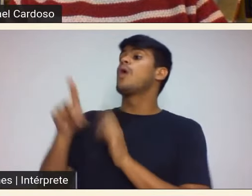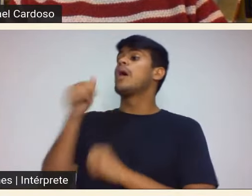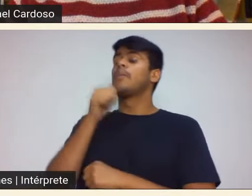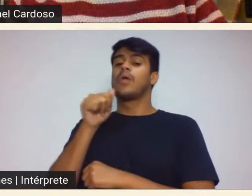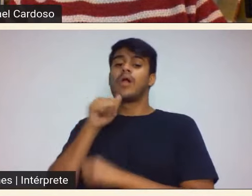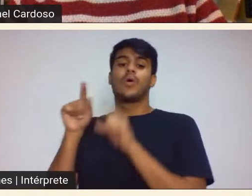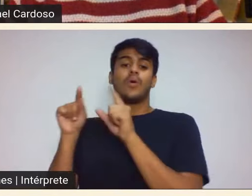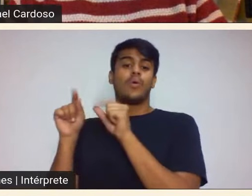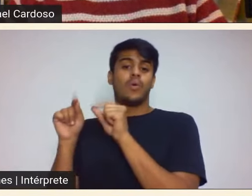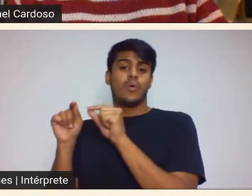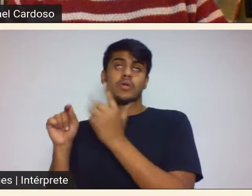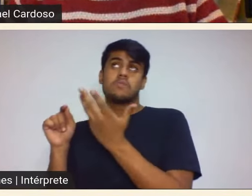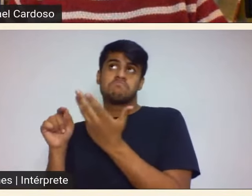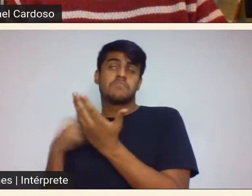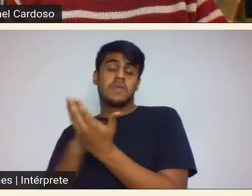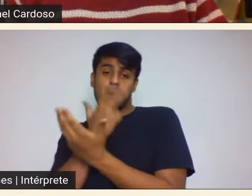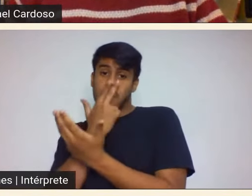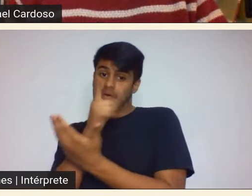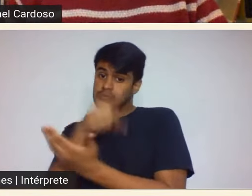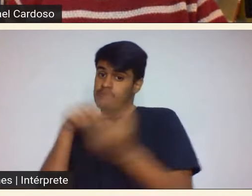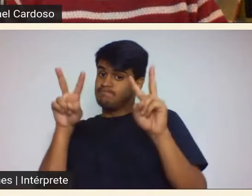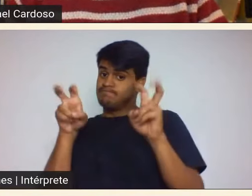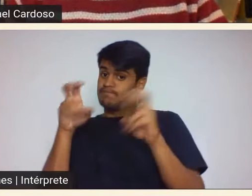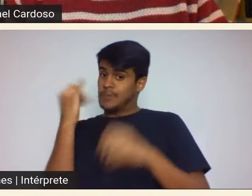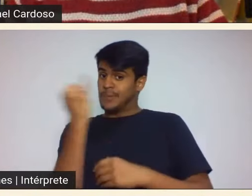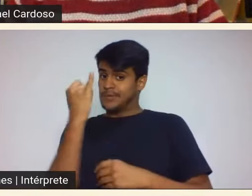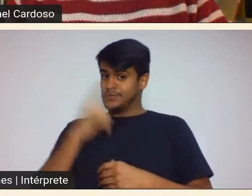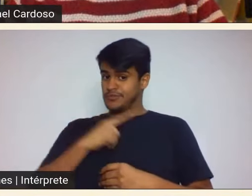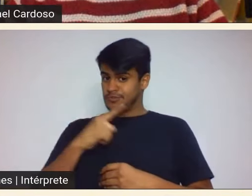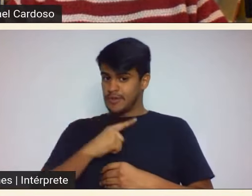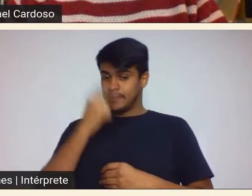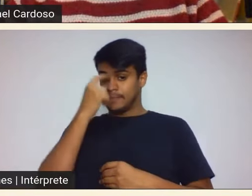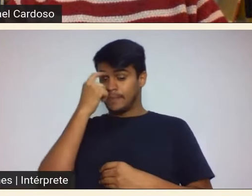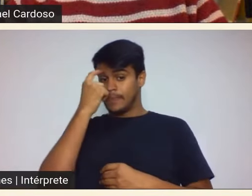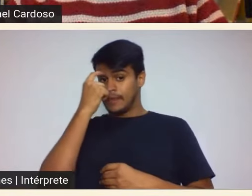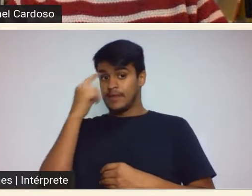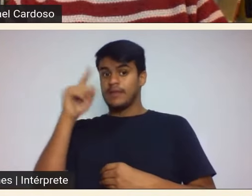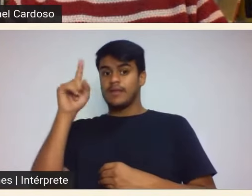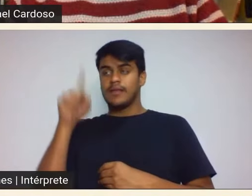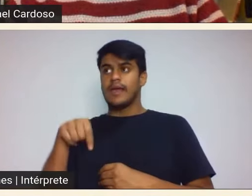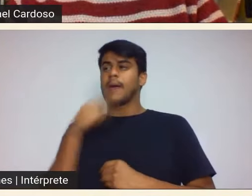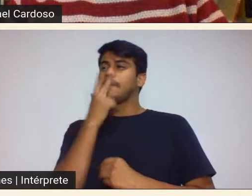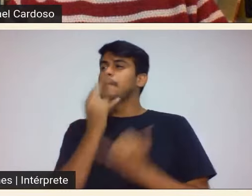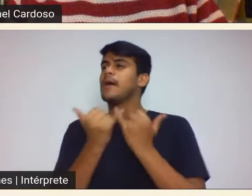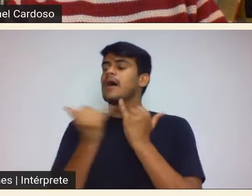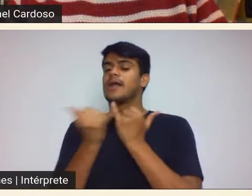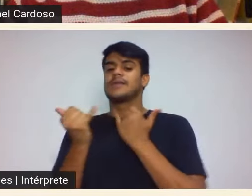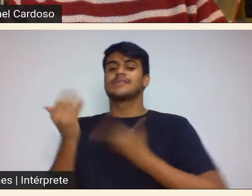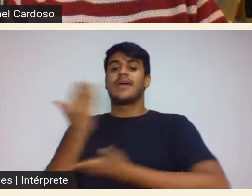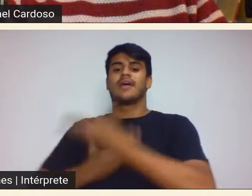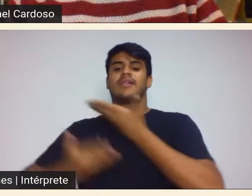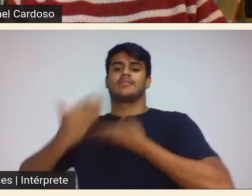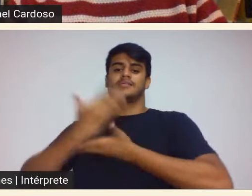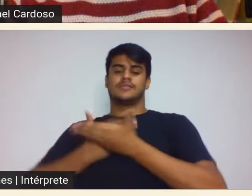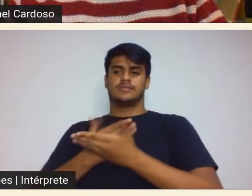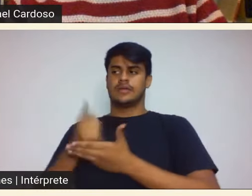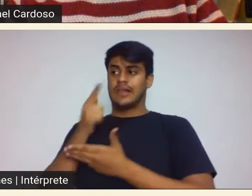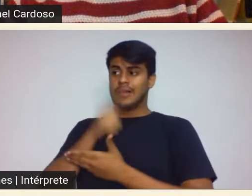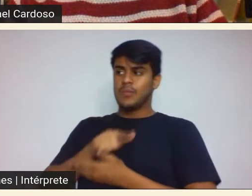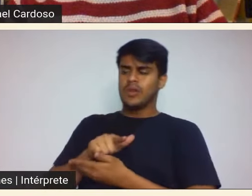que essa é uma questão para mim importante, que é essa relação do que é que essa mulher poderia